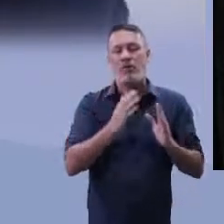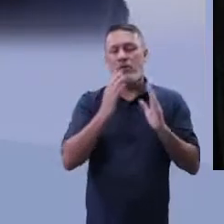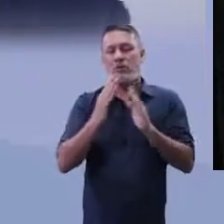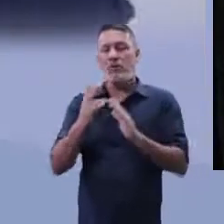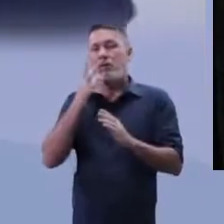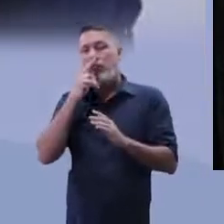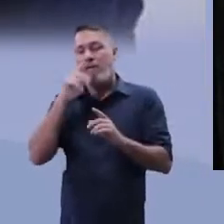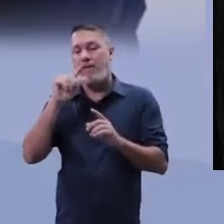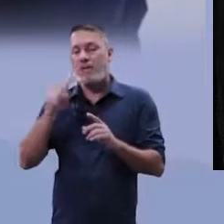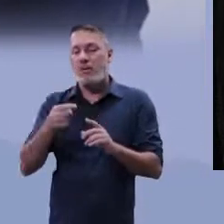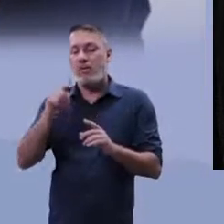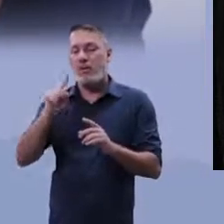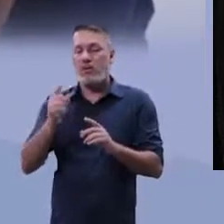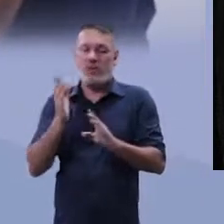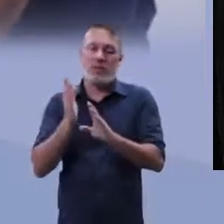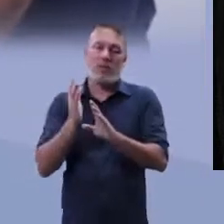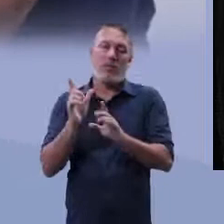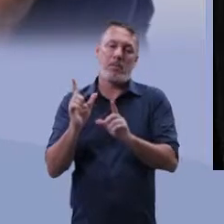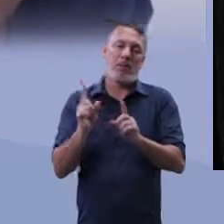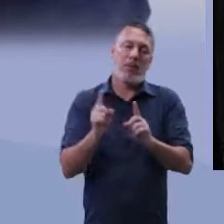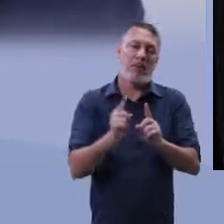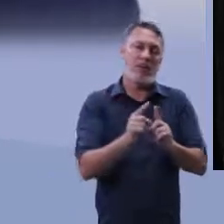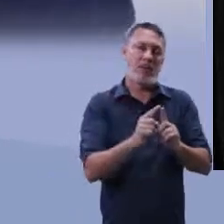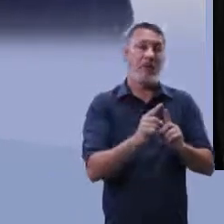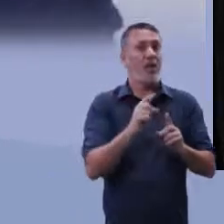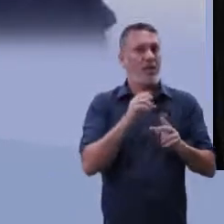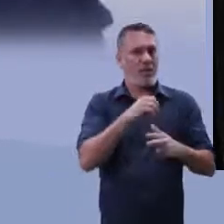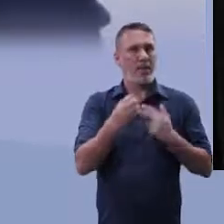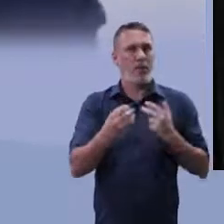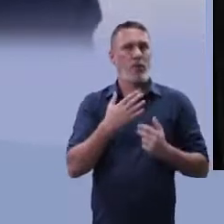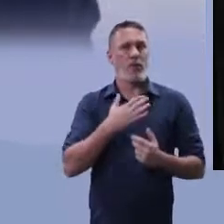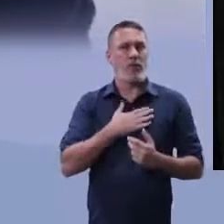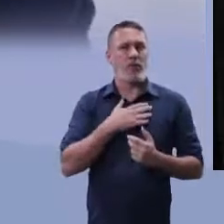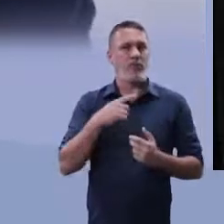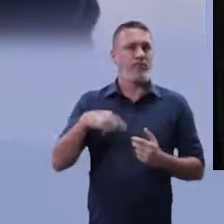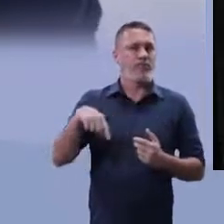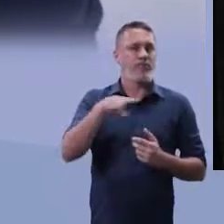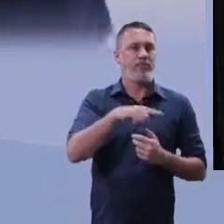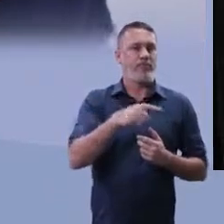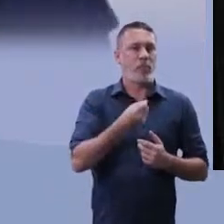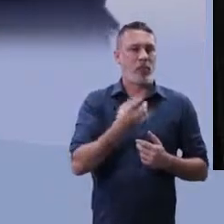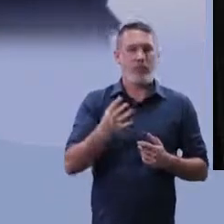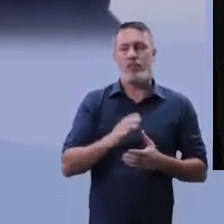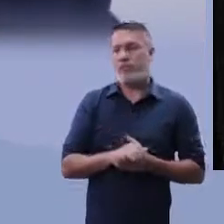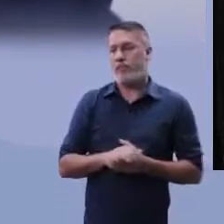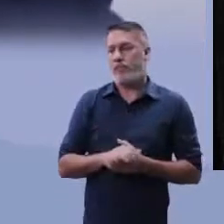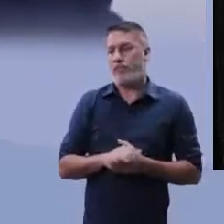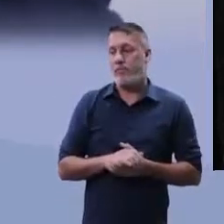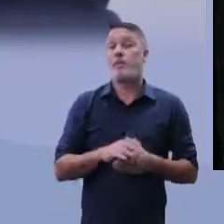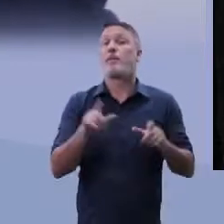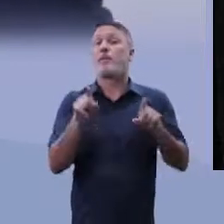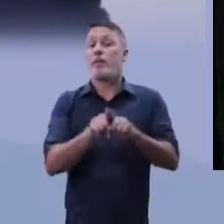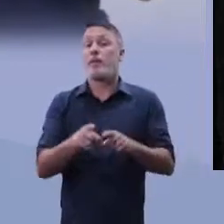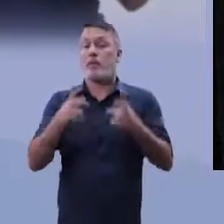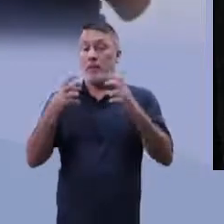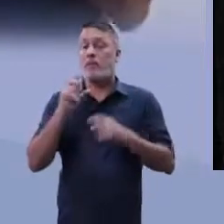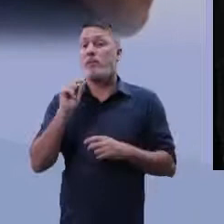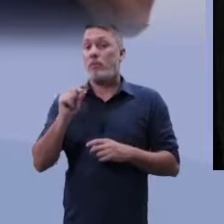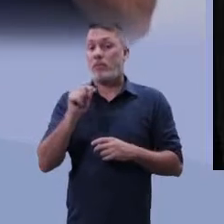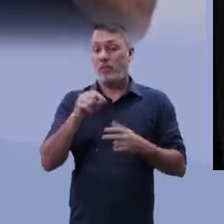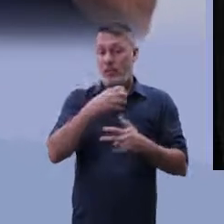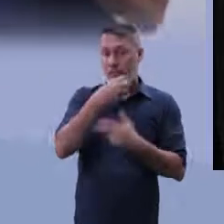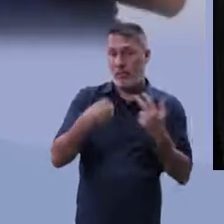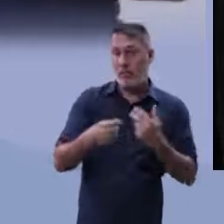para a esquerda. A vírgula vai diminuindo o número. O Enem adora trabalhar com essas quantidades aí. E a gente